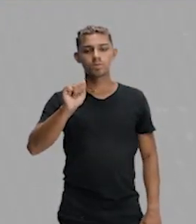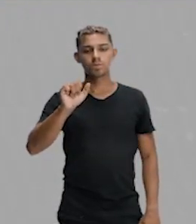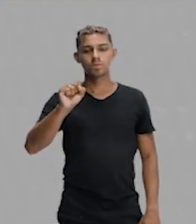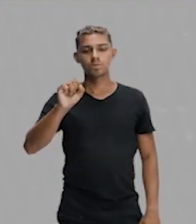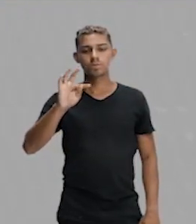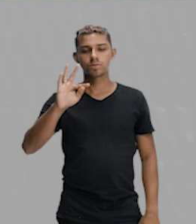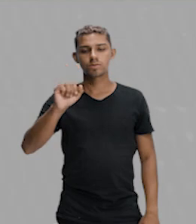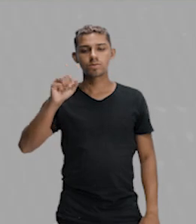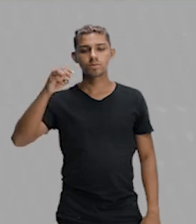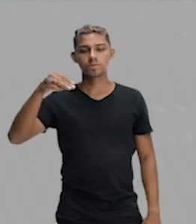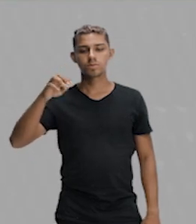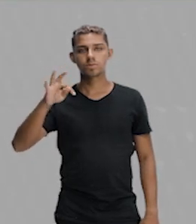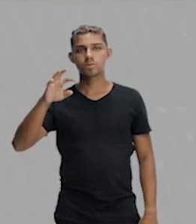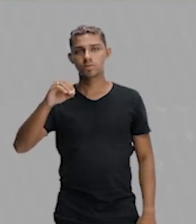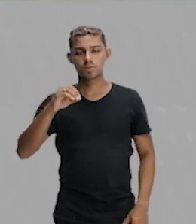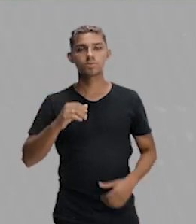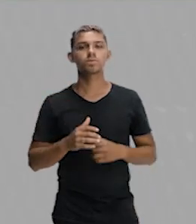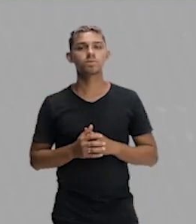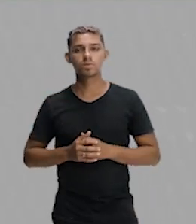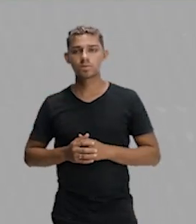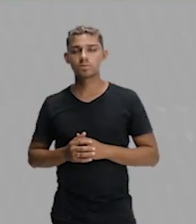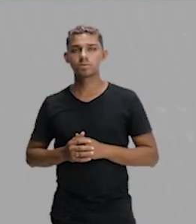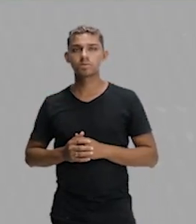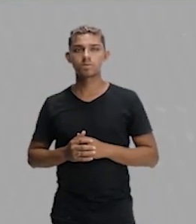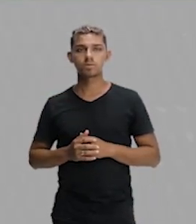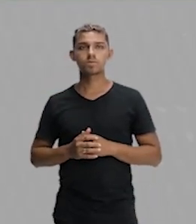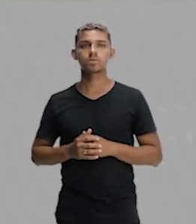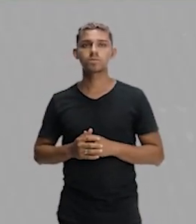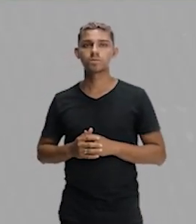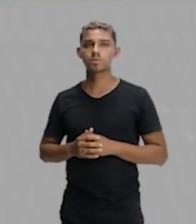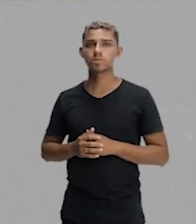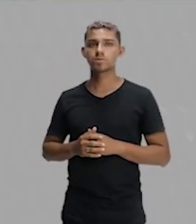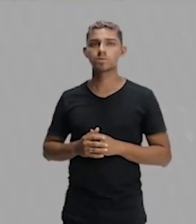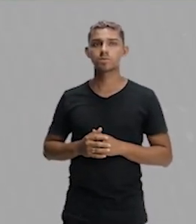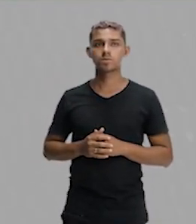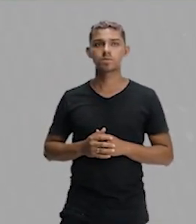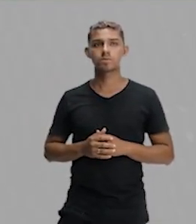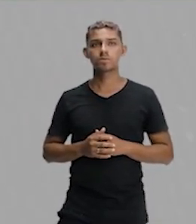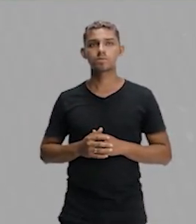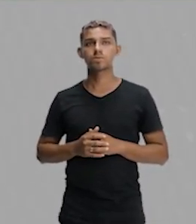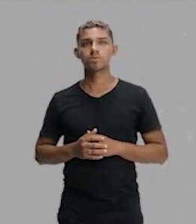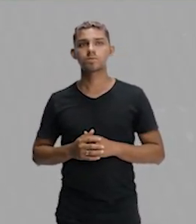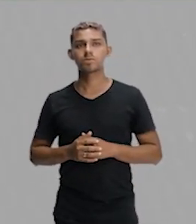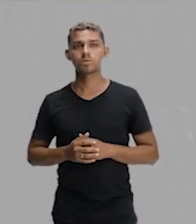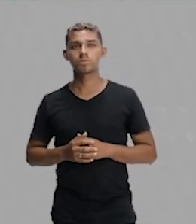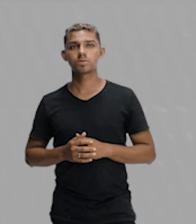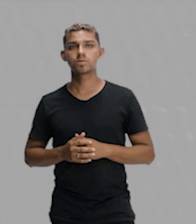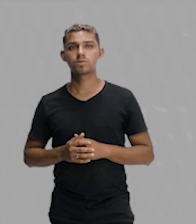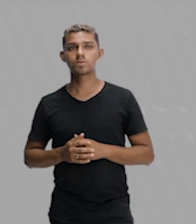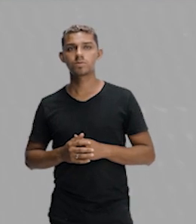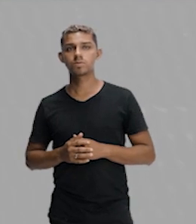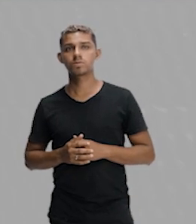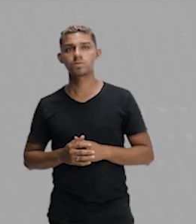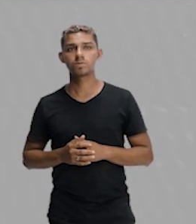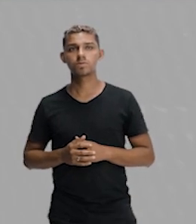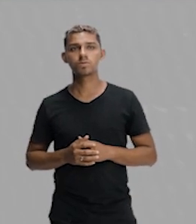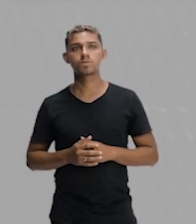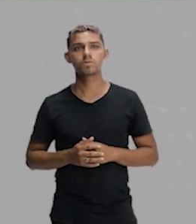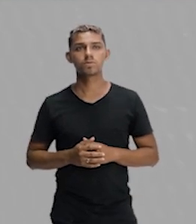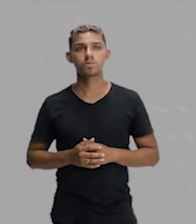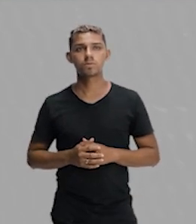ela gera um campo de aproximação. Então, lá no ponto 1, eu vou ter, ó, o campo elétrico